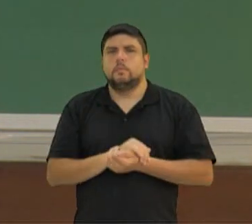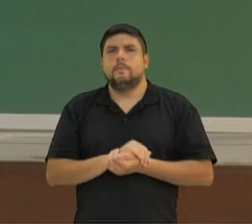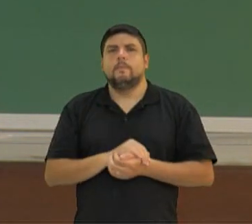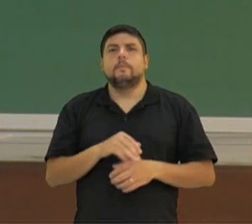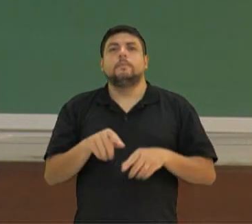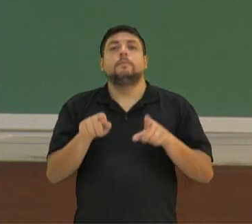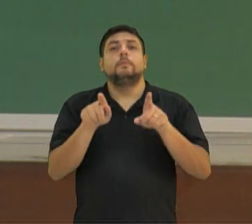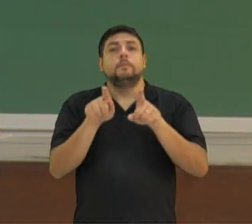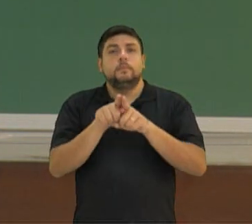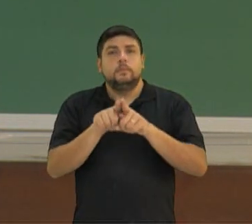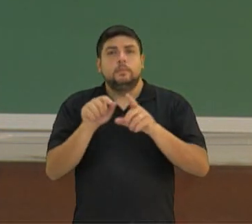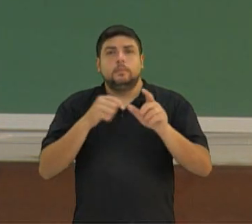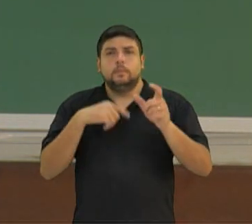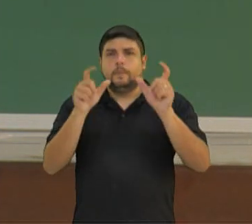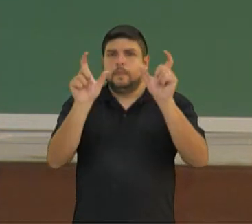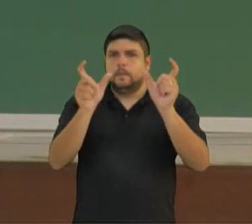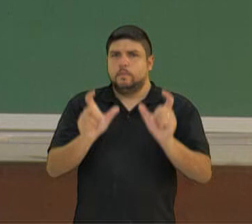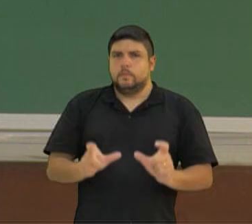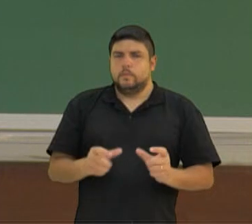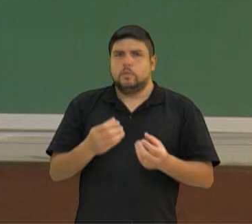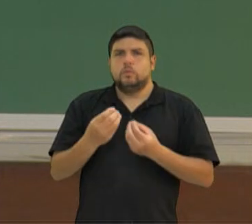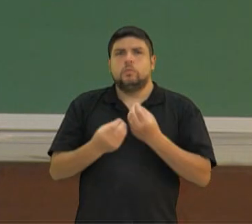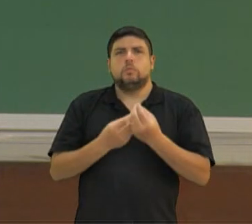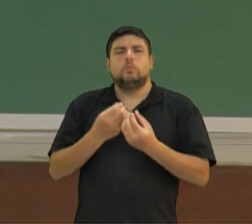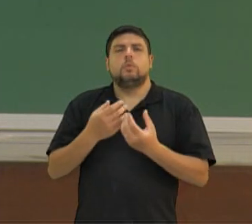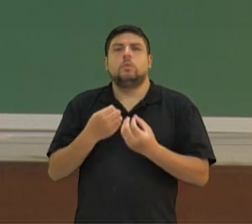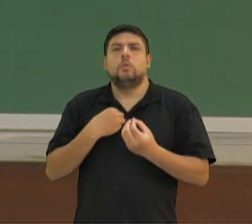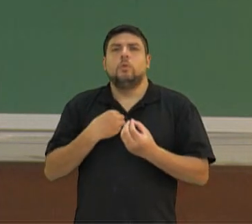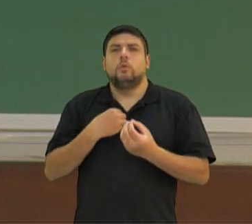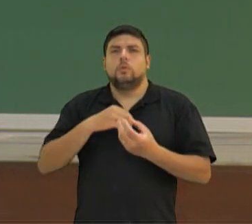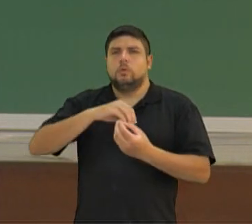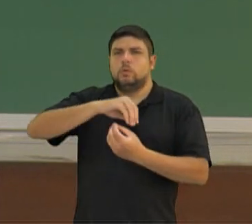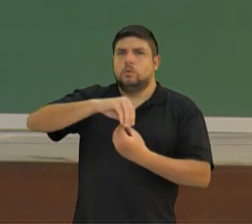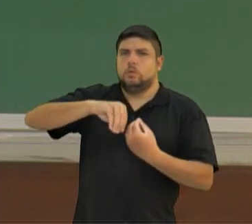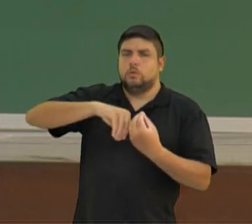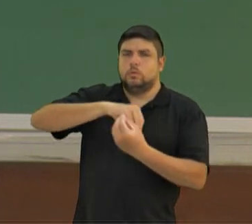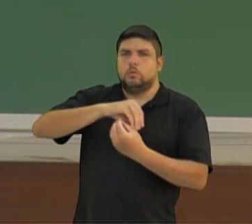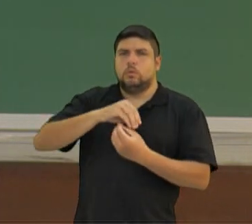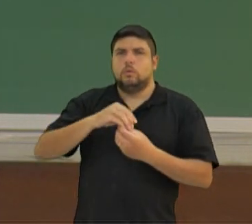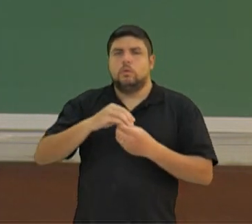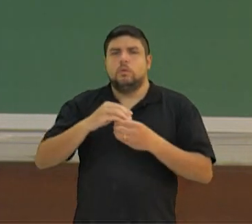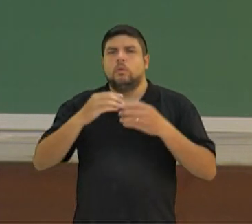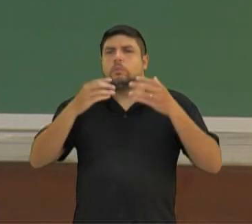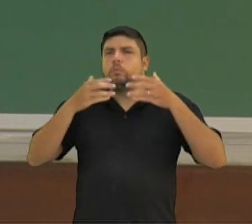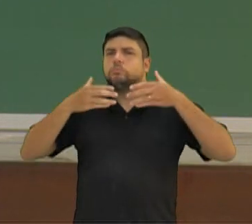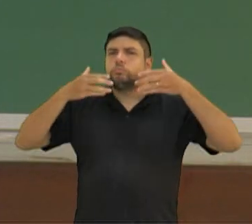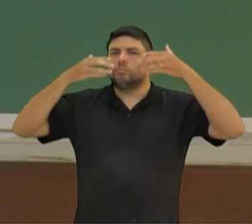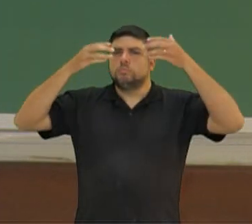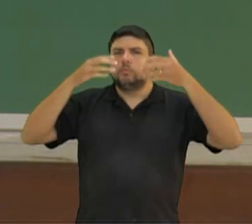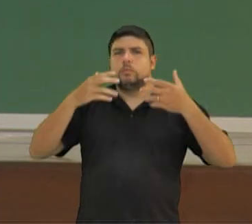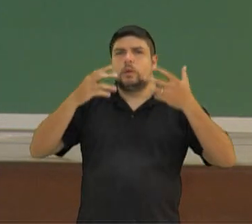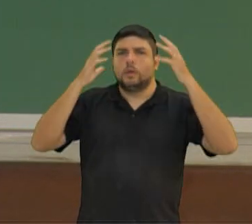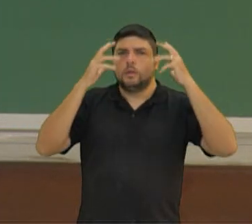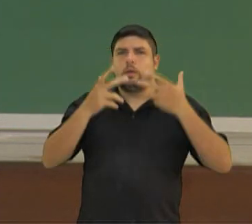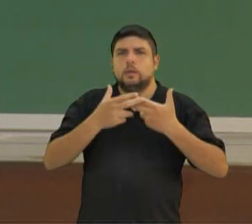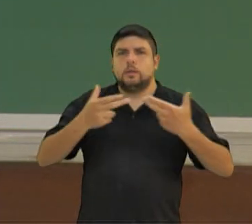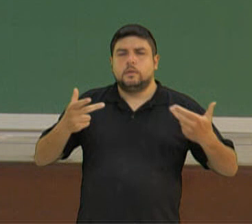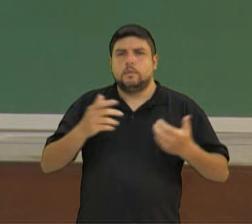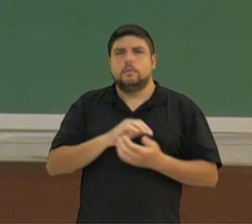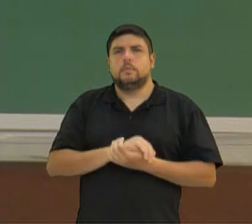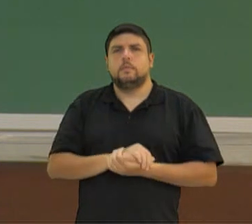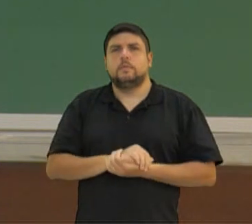é classificada em zoomorfas, os vasos conhecidos como gargalos e as